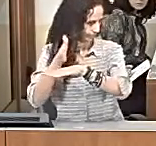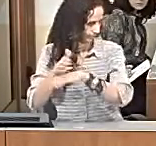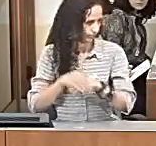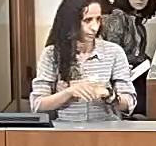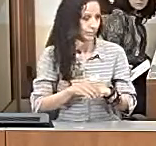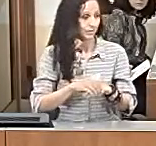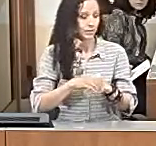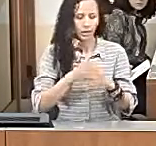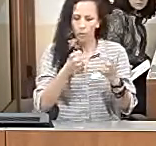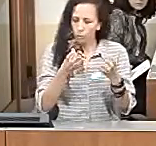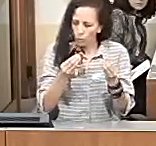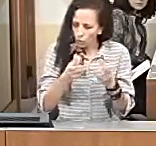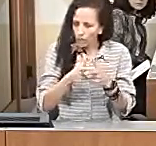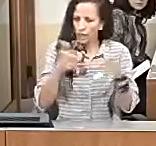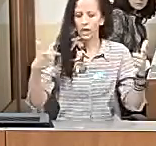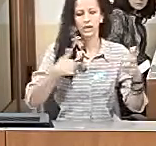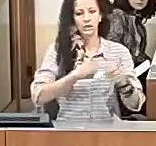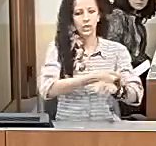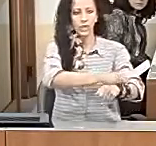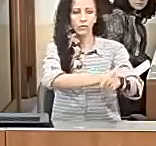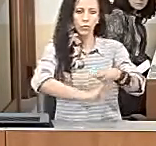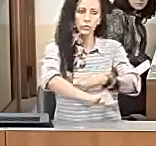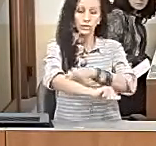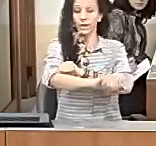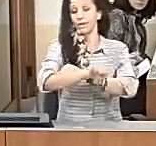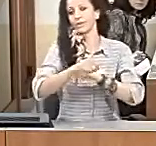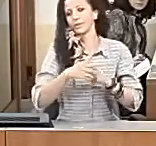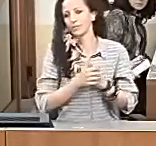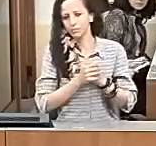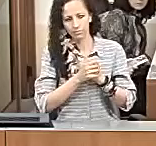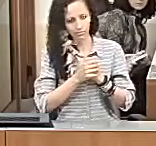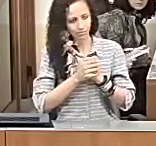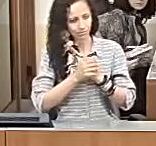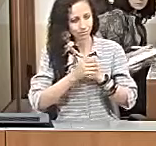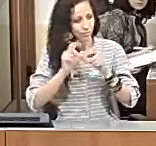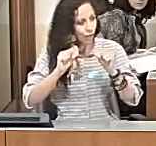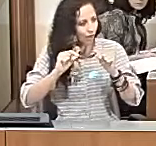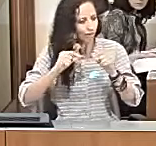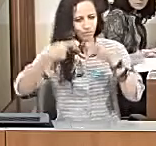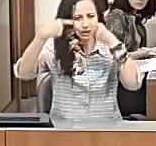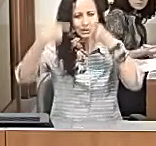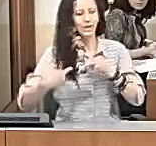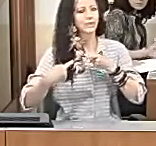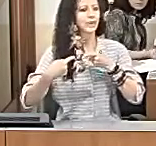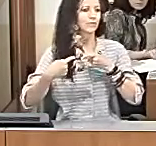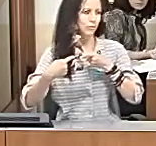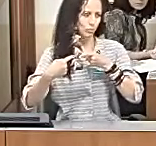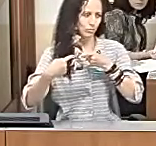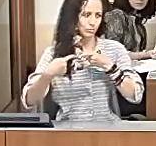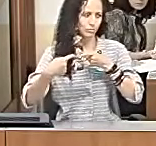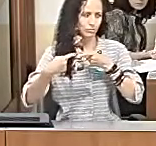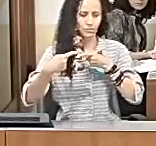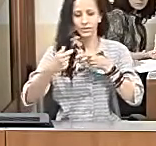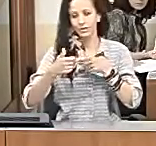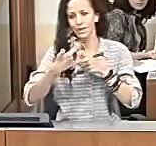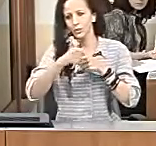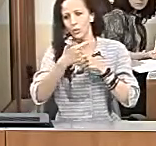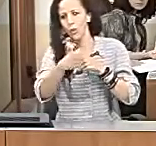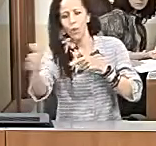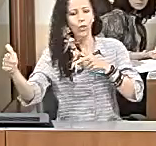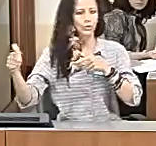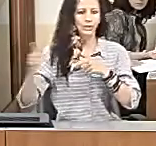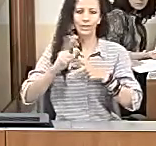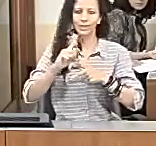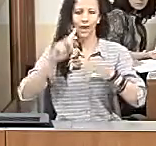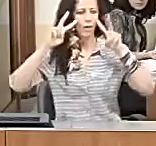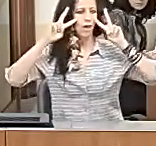de lei. Como representante da FENEIS, temos nos esforçado bastante com relação aos